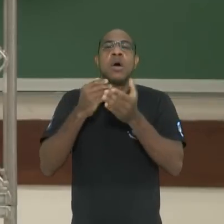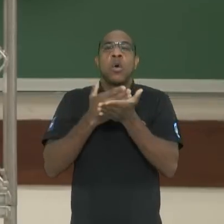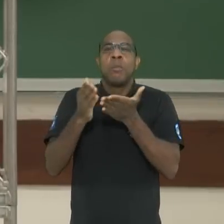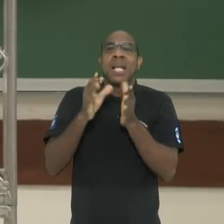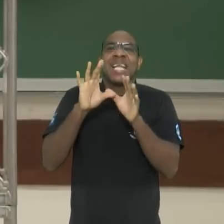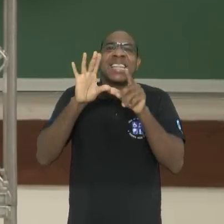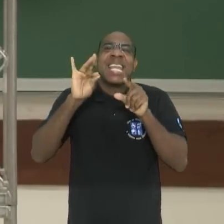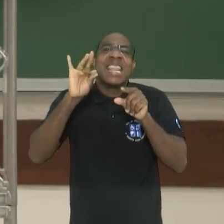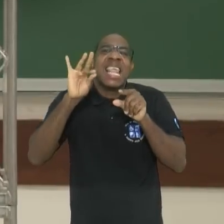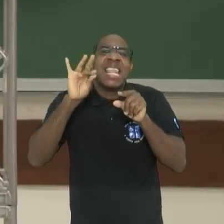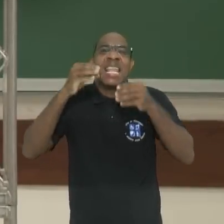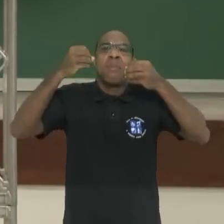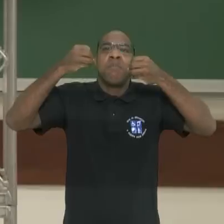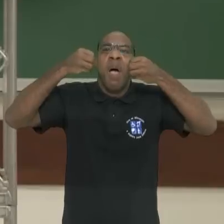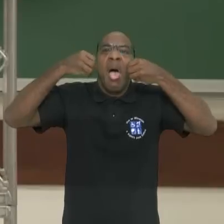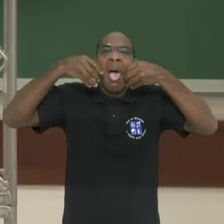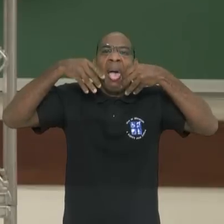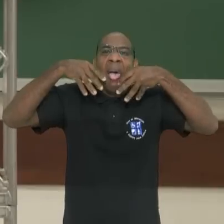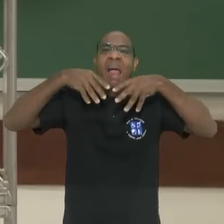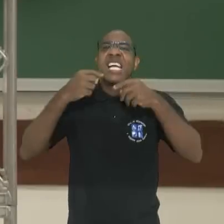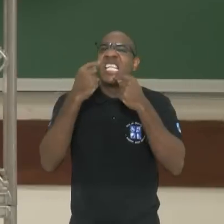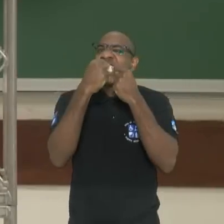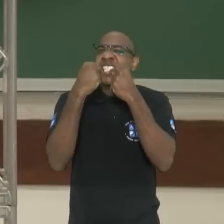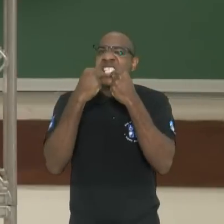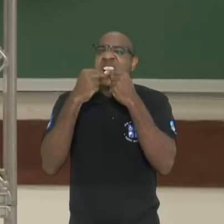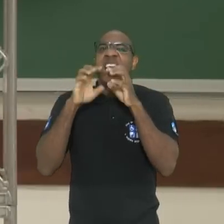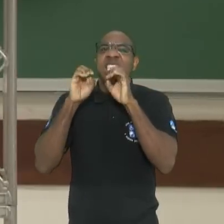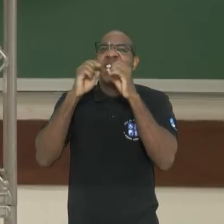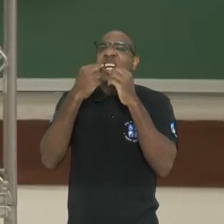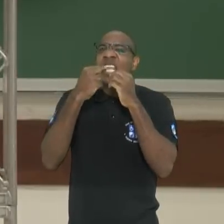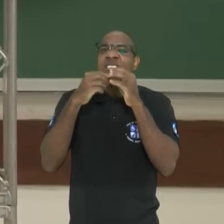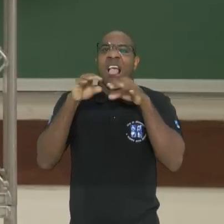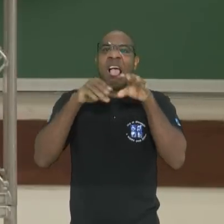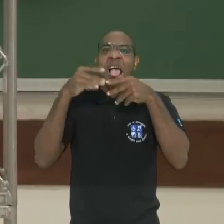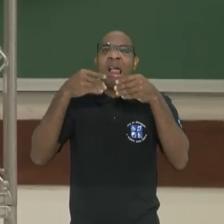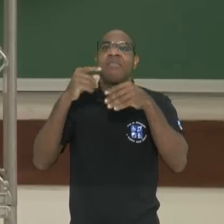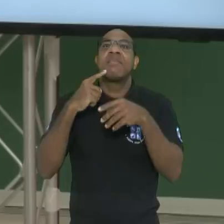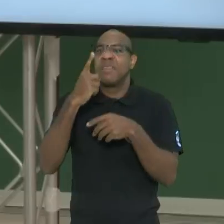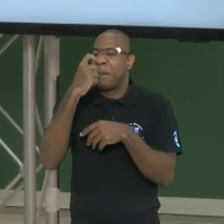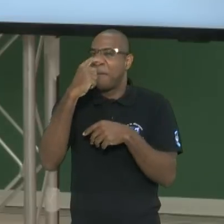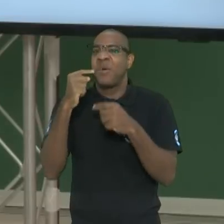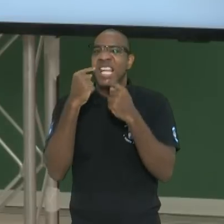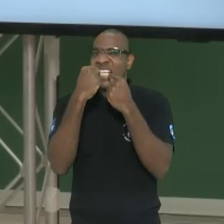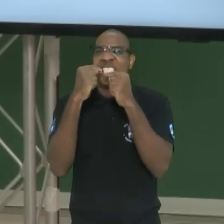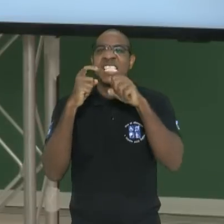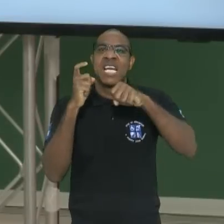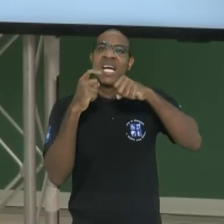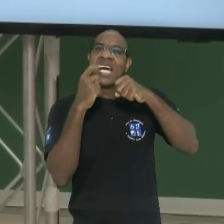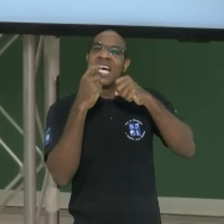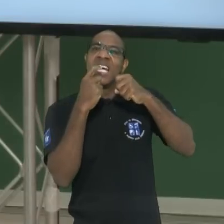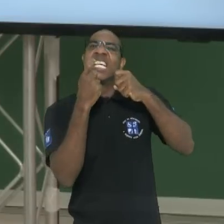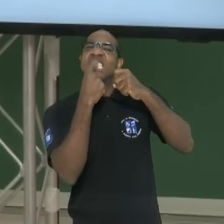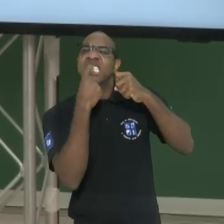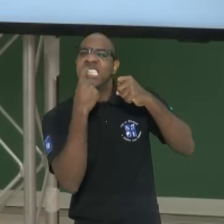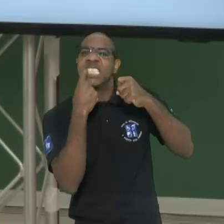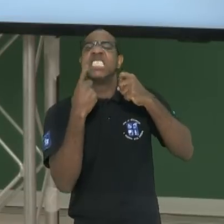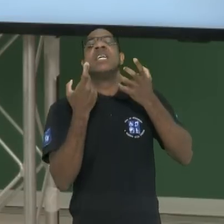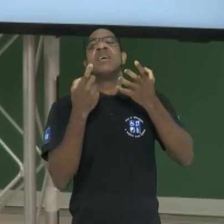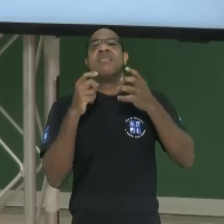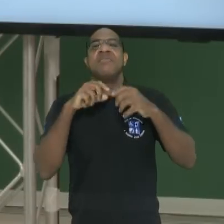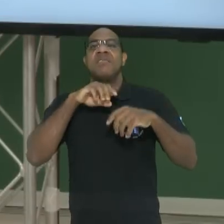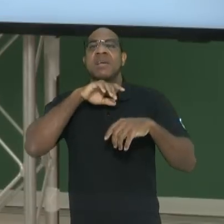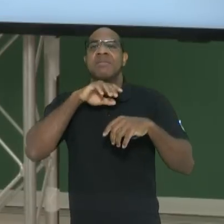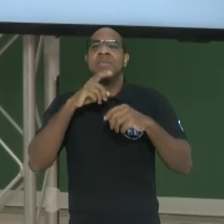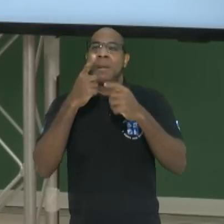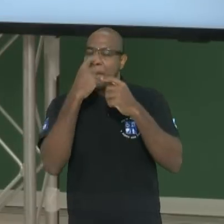meio ácidas que vão começar a corroer o seu dente e vão fazer aqueles buraquinhos que nós chamamos de cárie. Então é muito